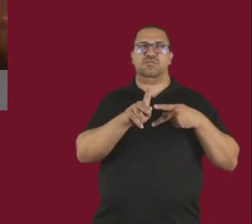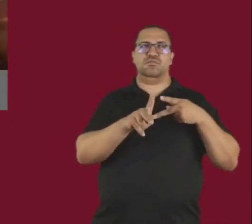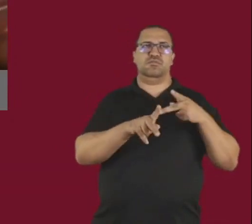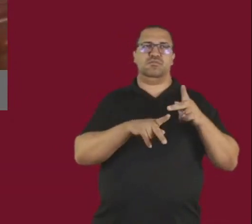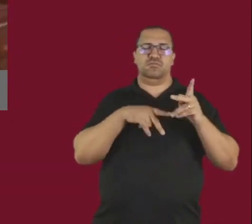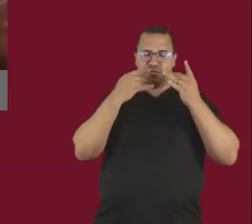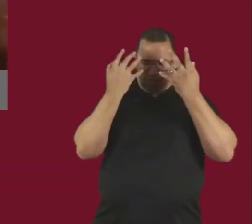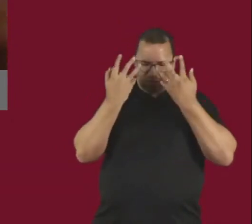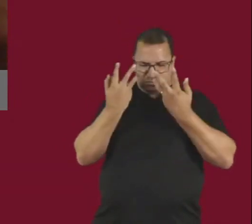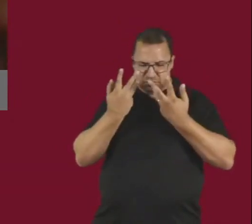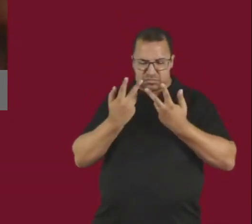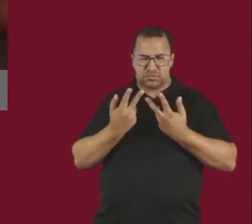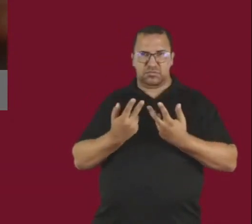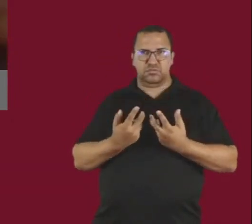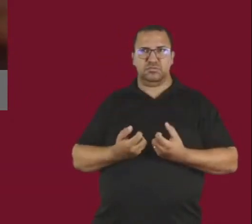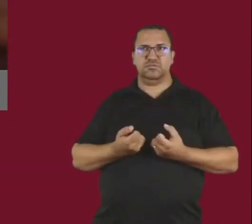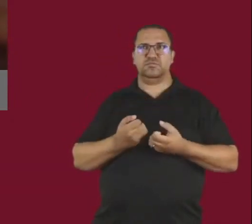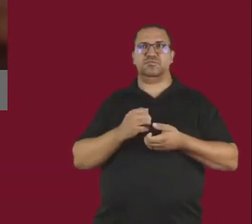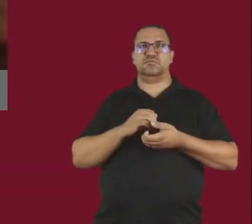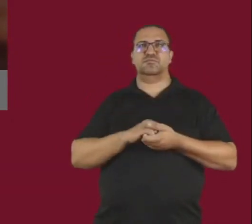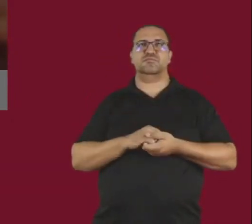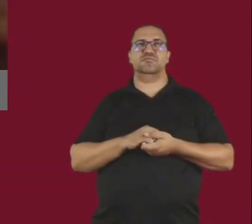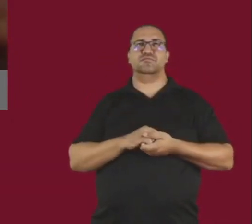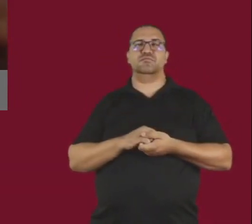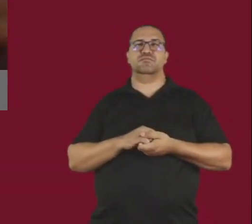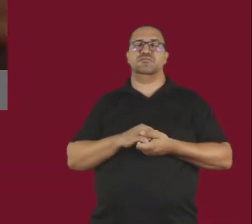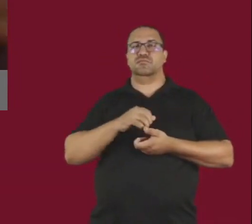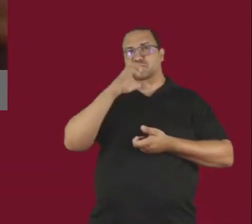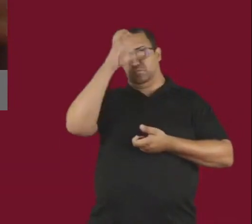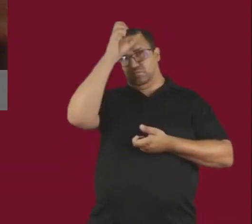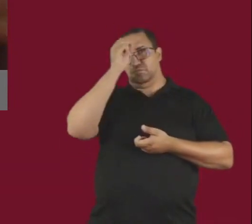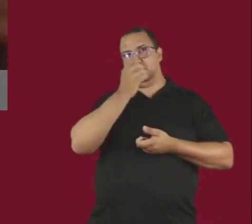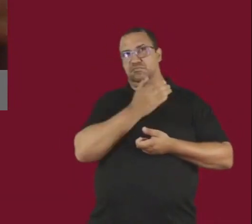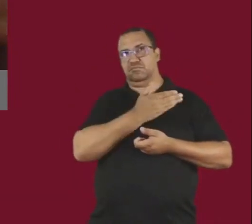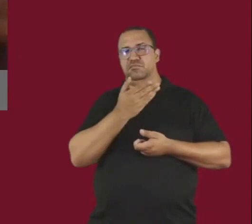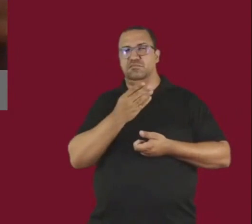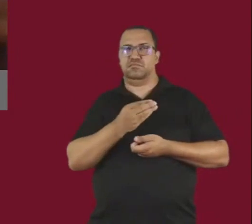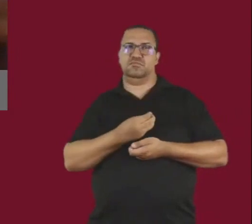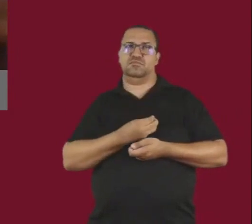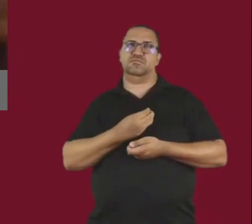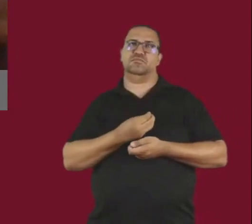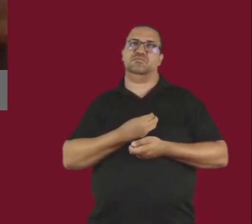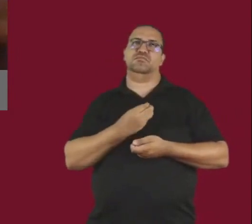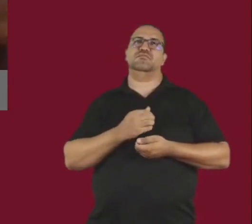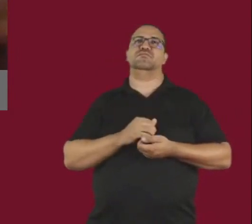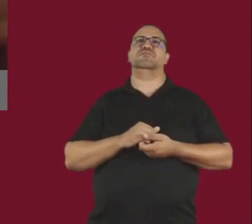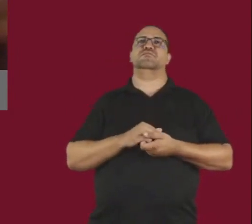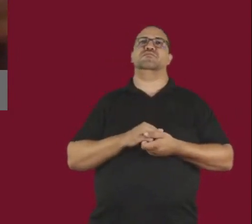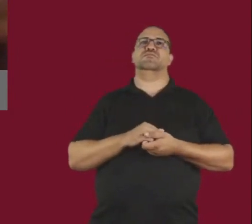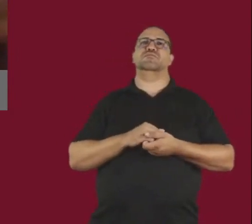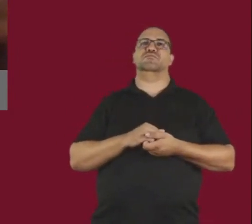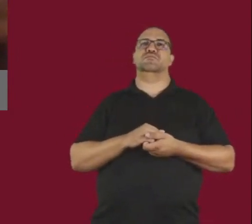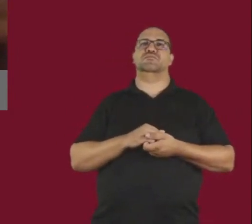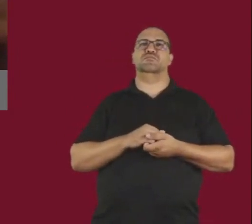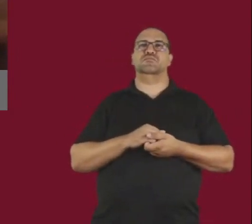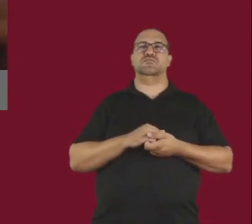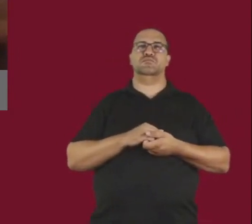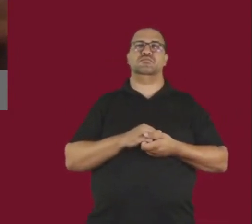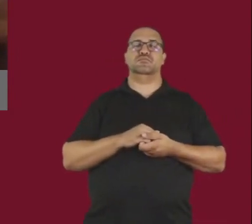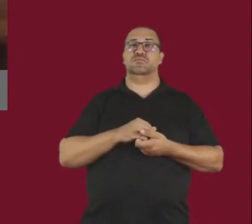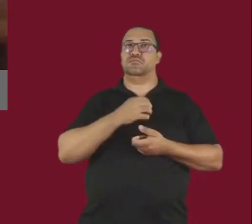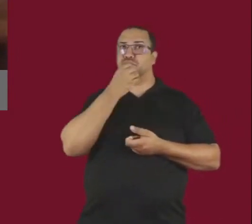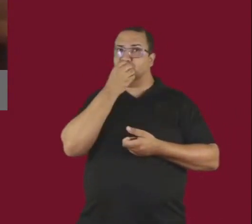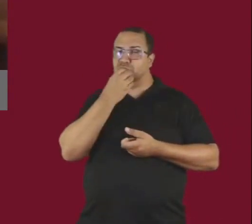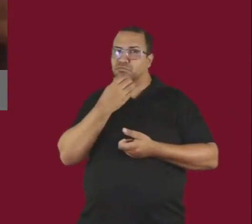milênios. E eu aprendi isso com eles, aprendi vivendo. E isso é muito potente,